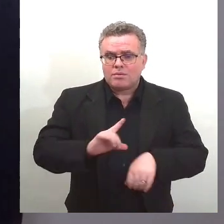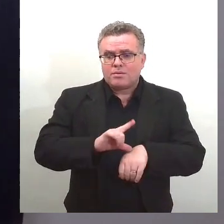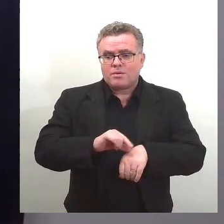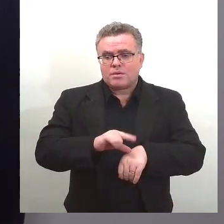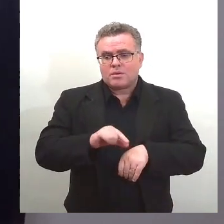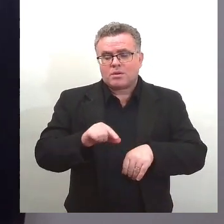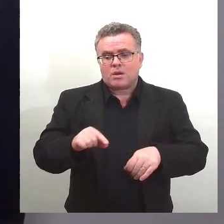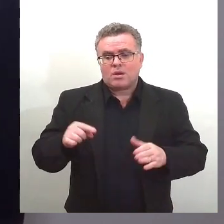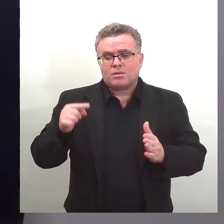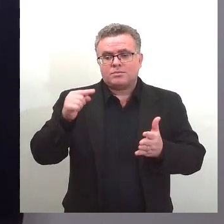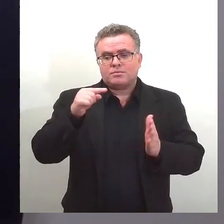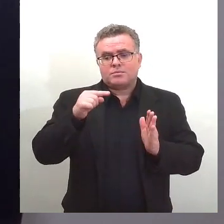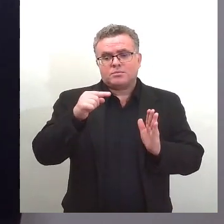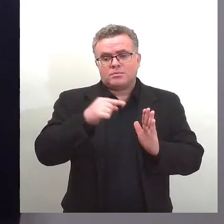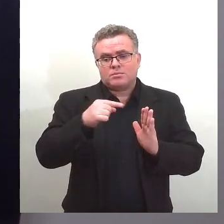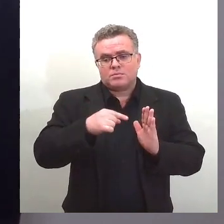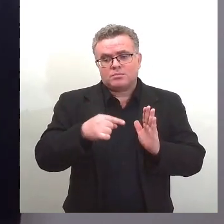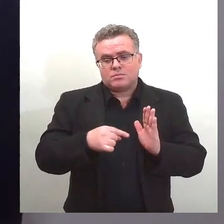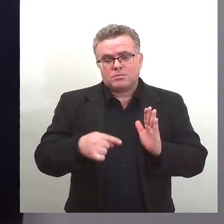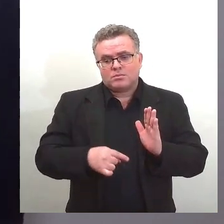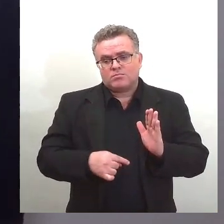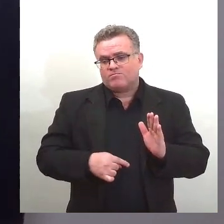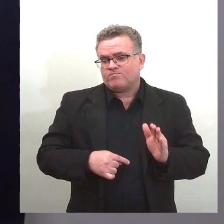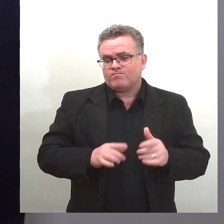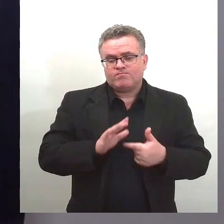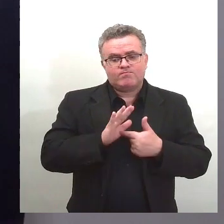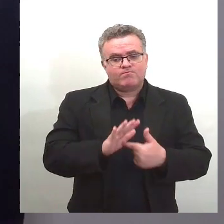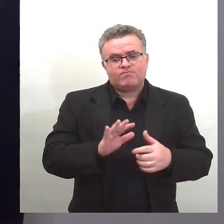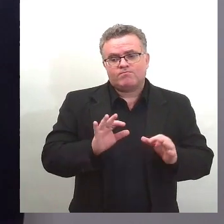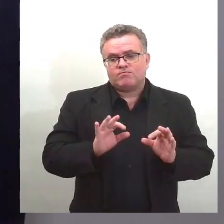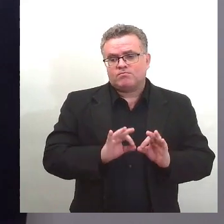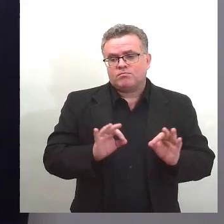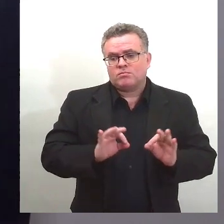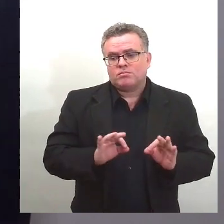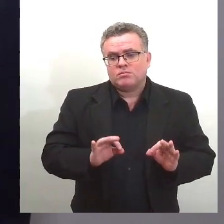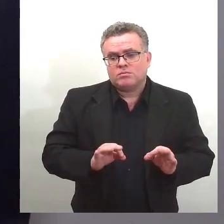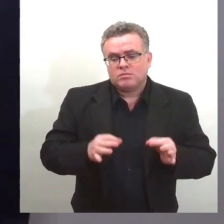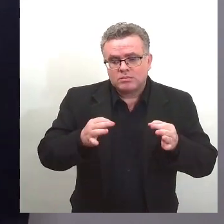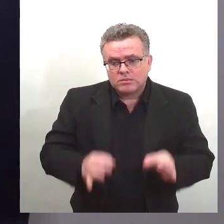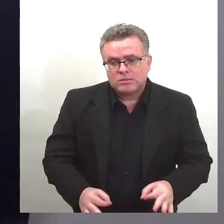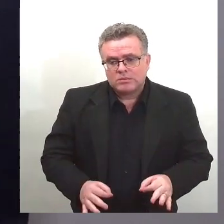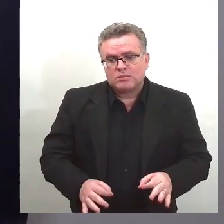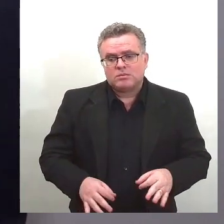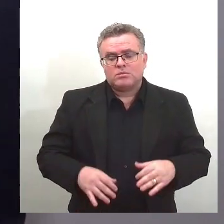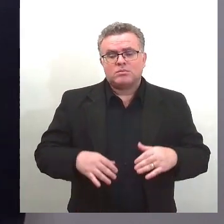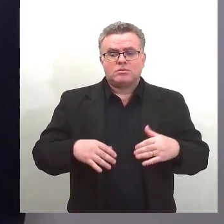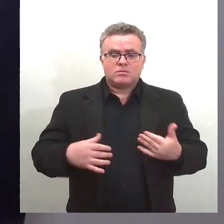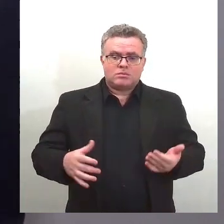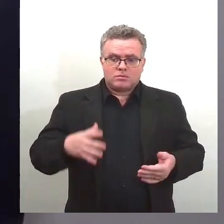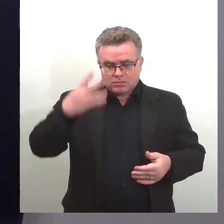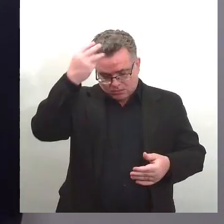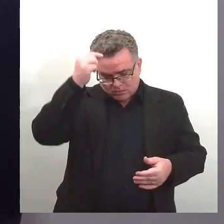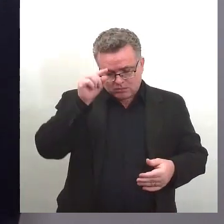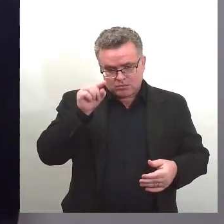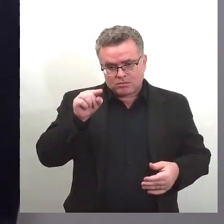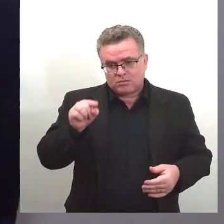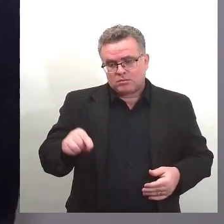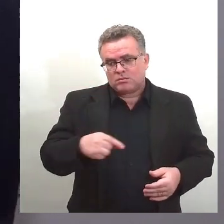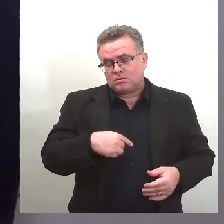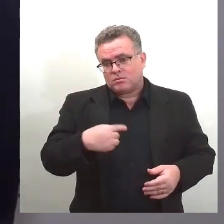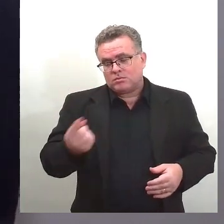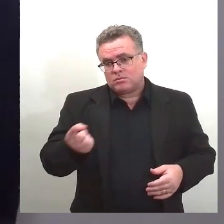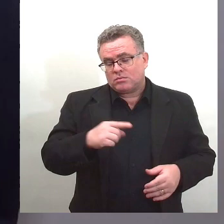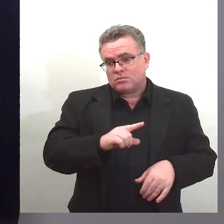nessa região não apresentam uma regularidade, como, por exemplo, São Cristóvão, Eduardo Gomes, Terminal do